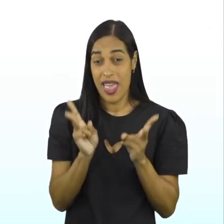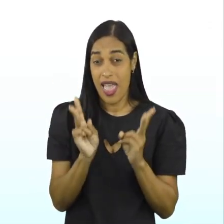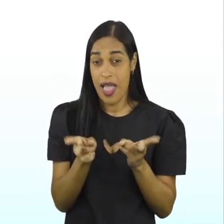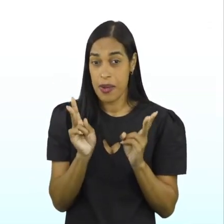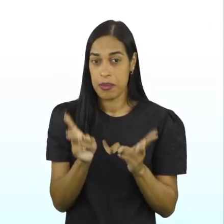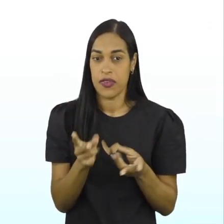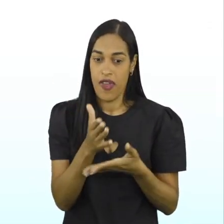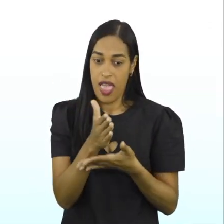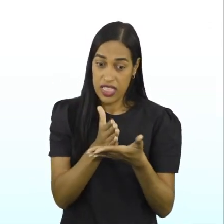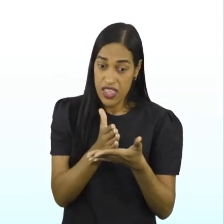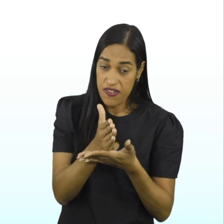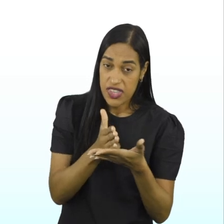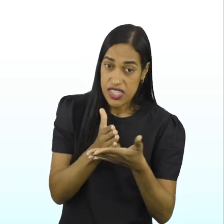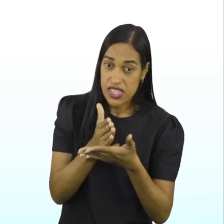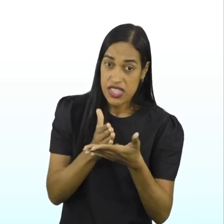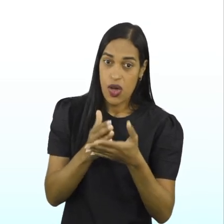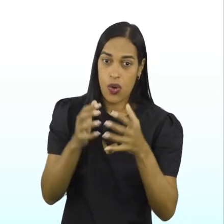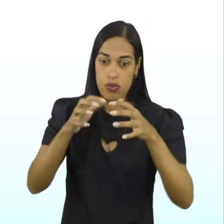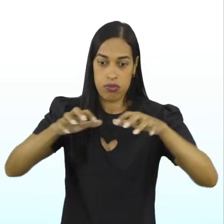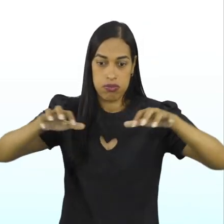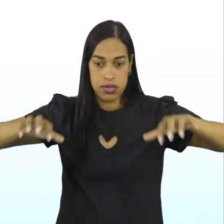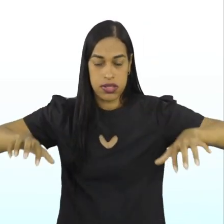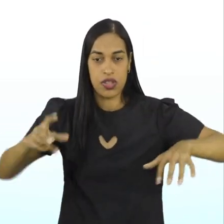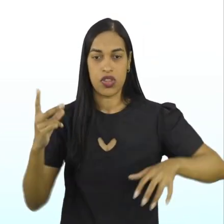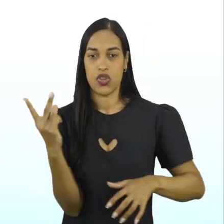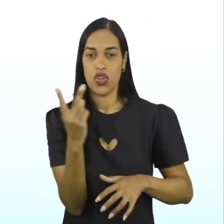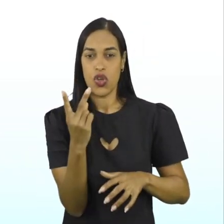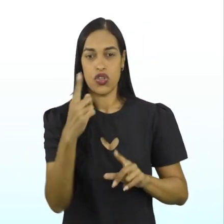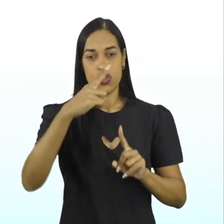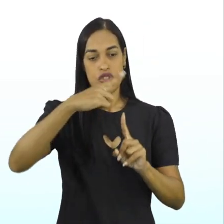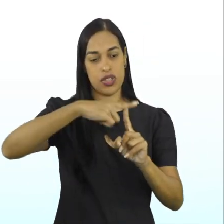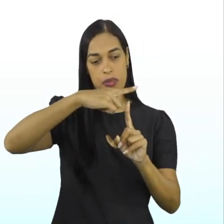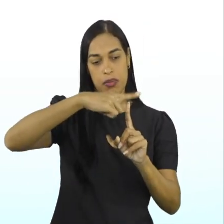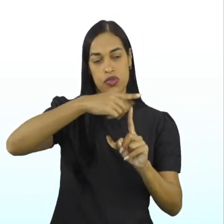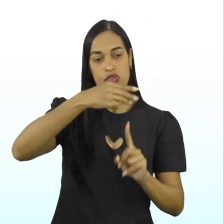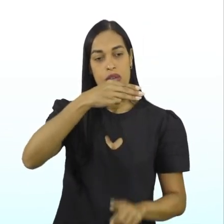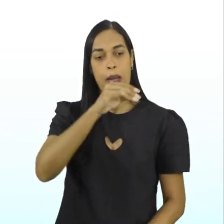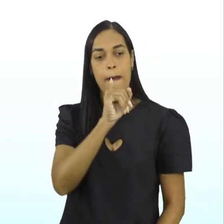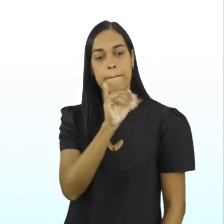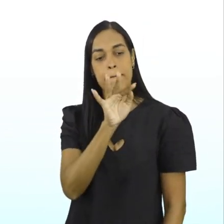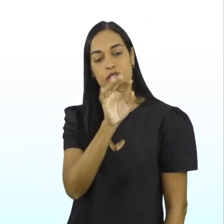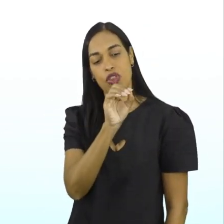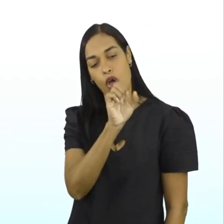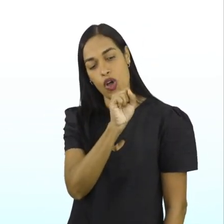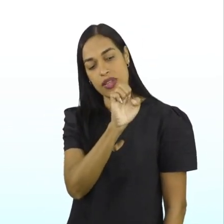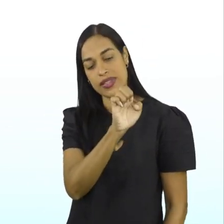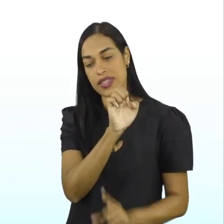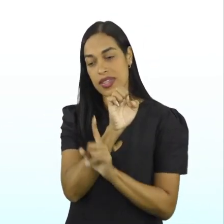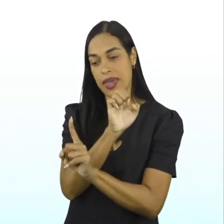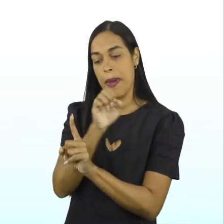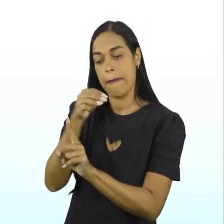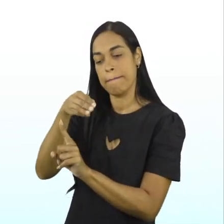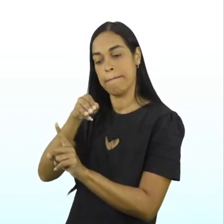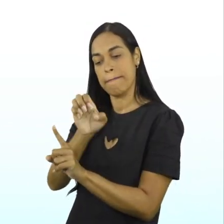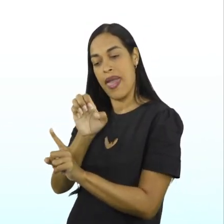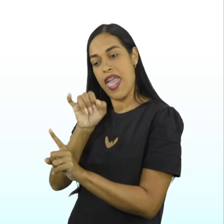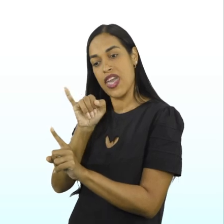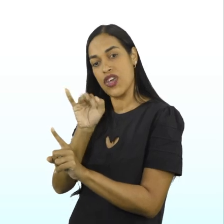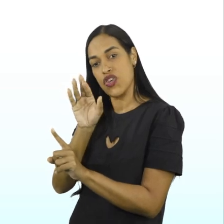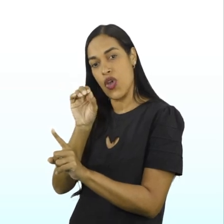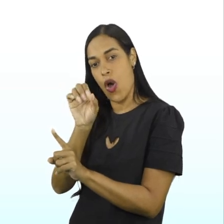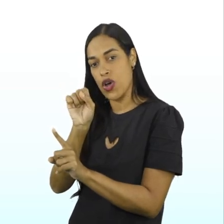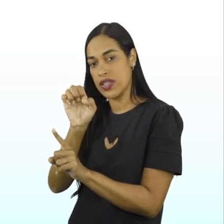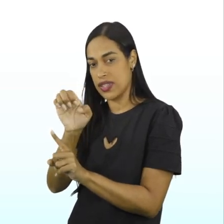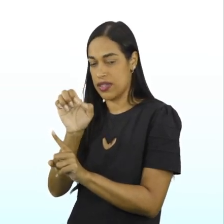com divisão celular, a gente vai ter dois tipos. Eu tenho a mitose e eu tenho a meiose. Independente se é